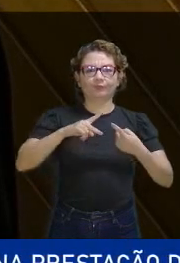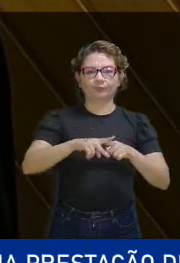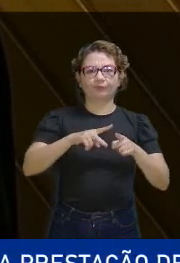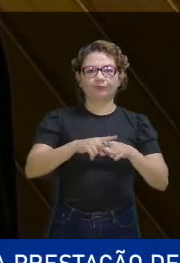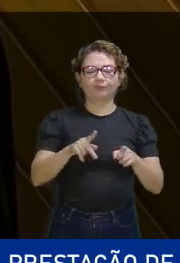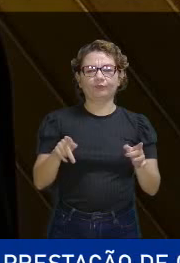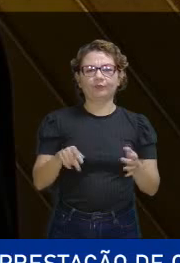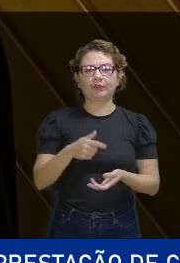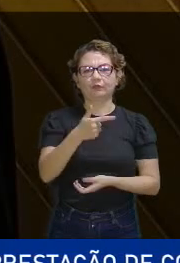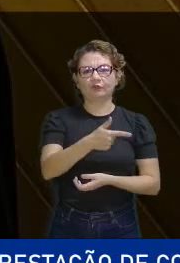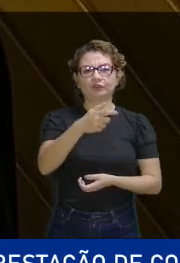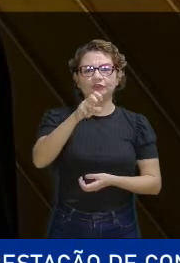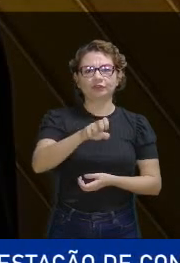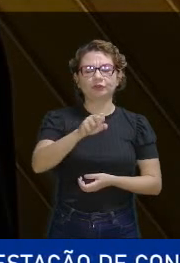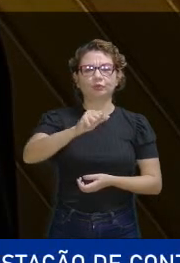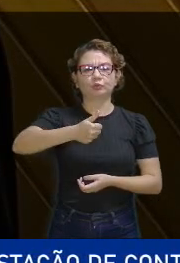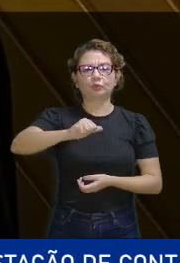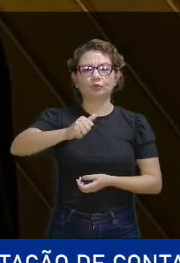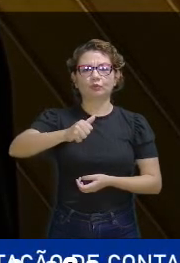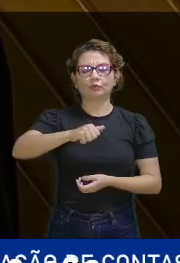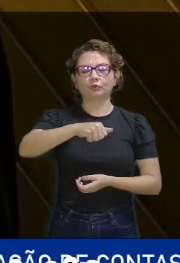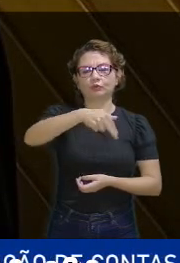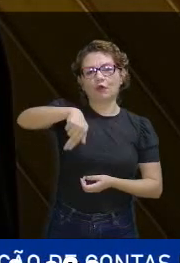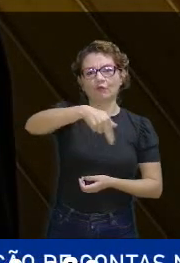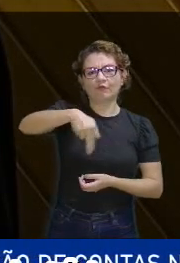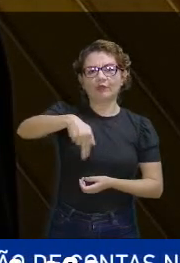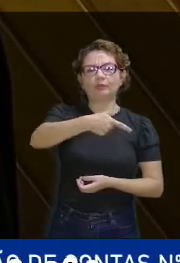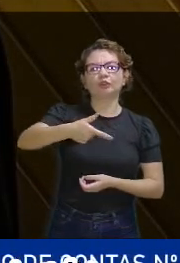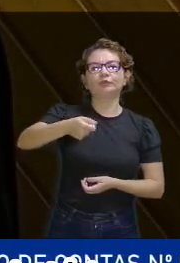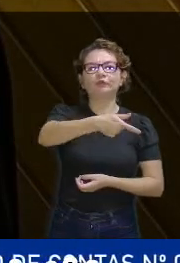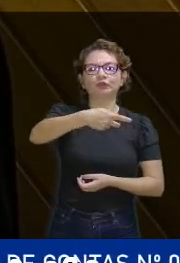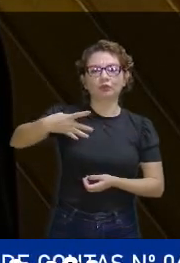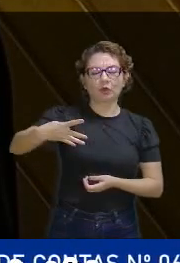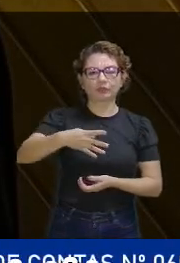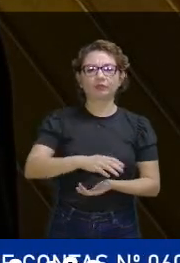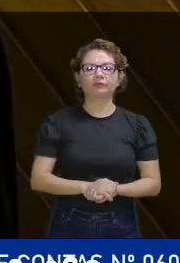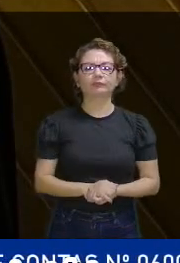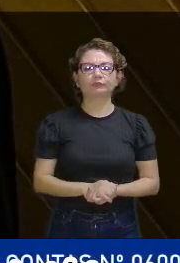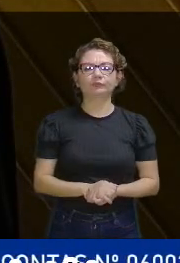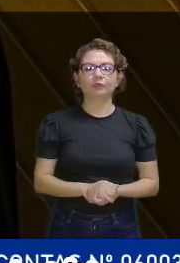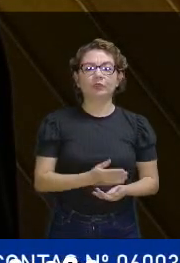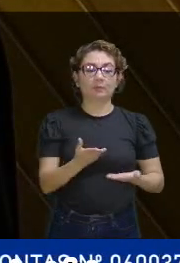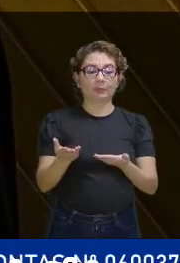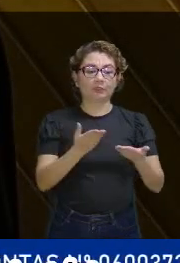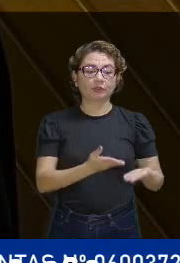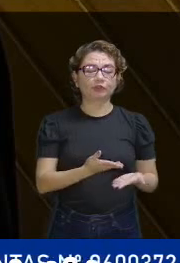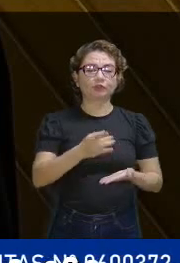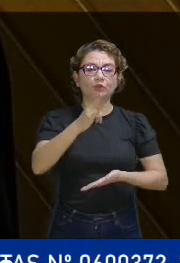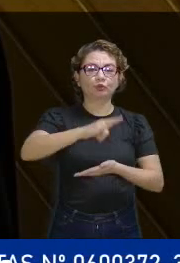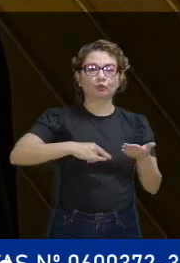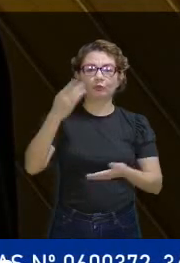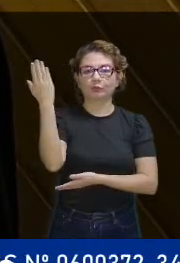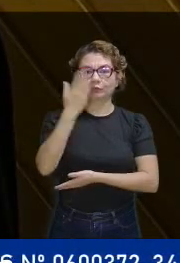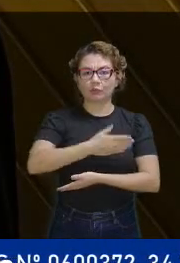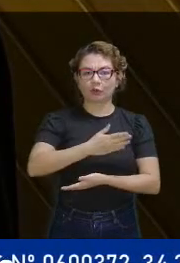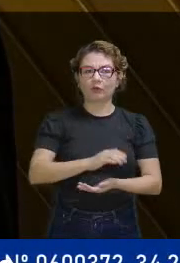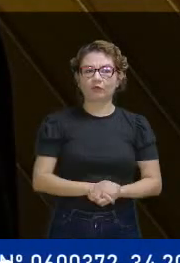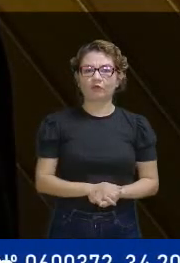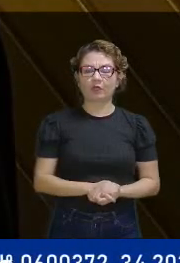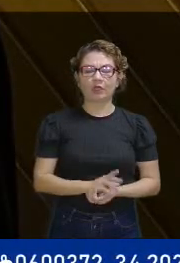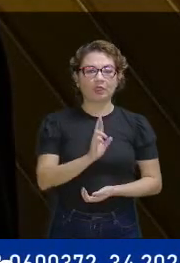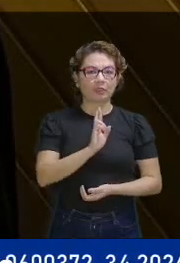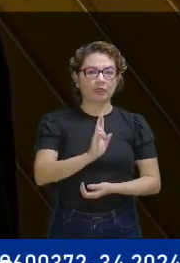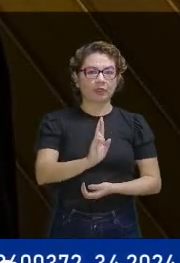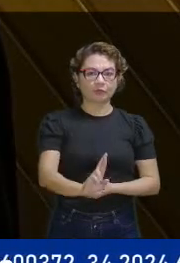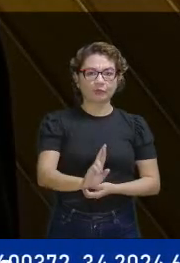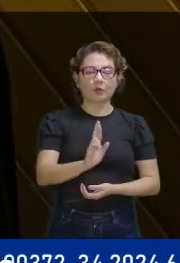em 25 de 11 de 2024. No mérito, afirma que apresentou os documentos comprobatórios exigidos em